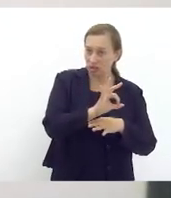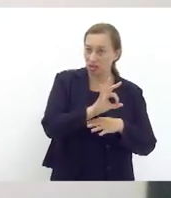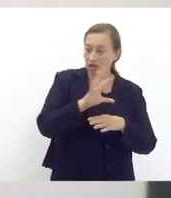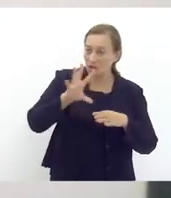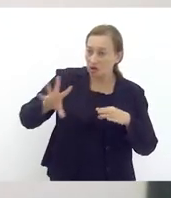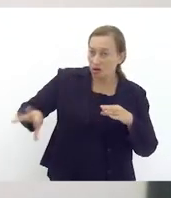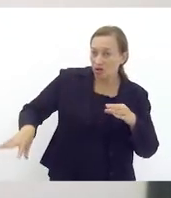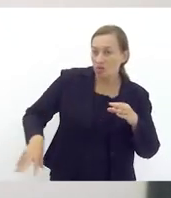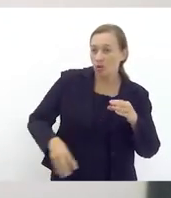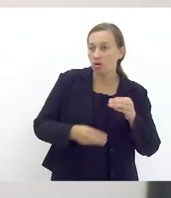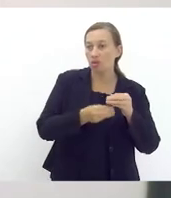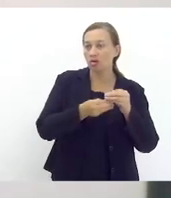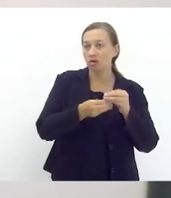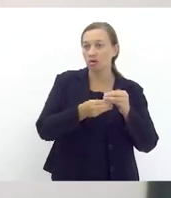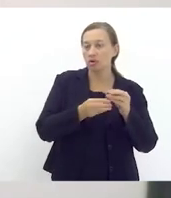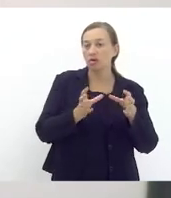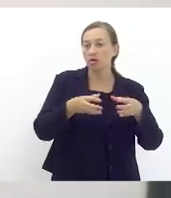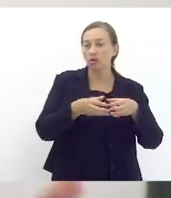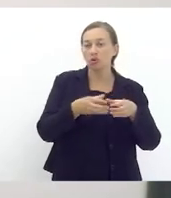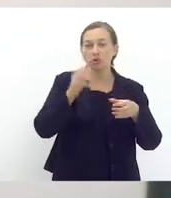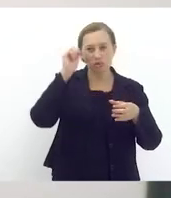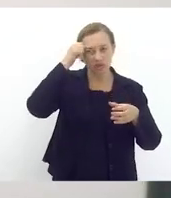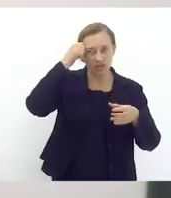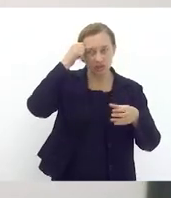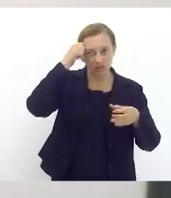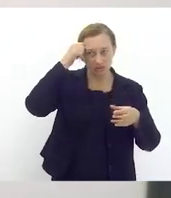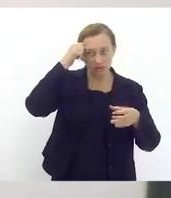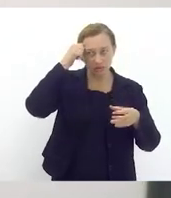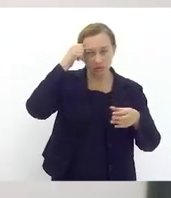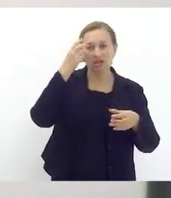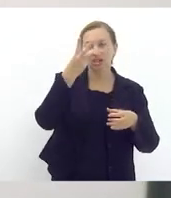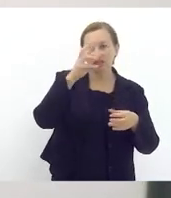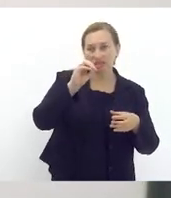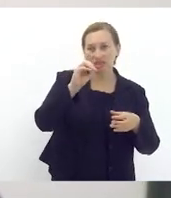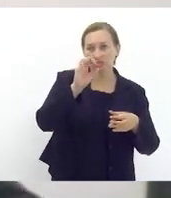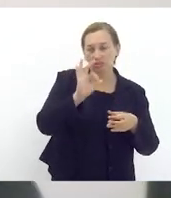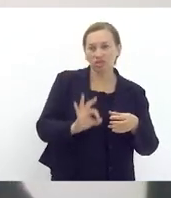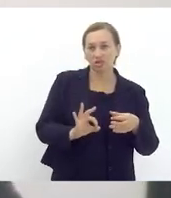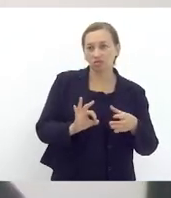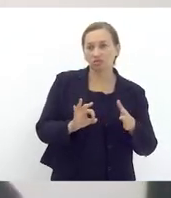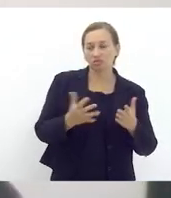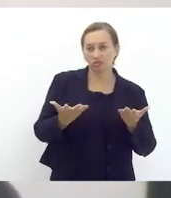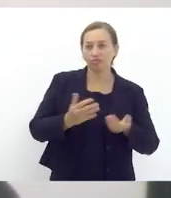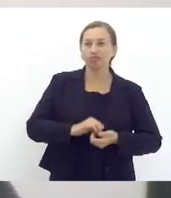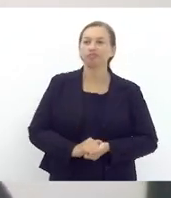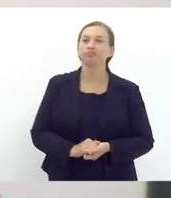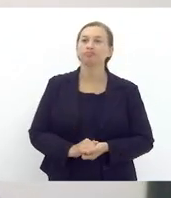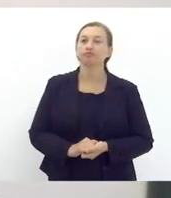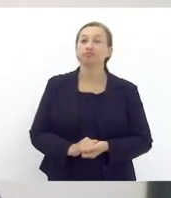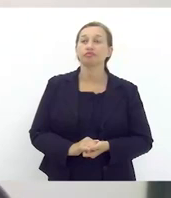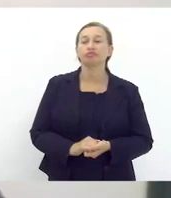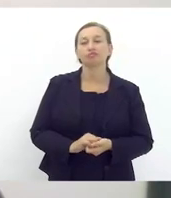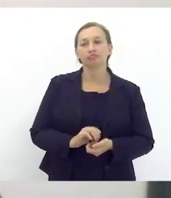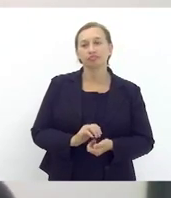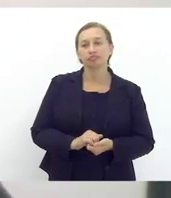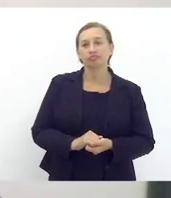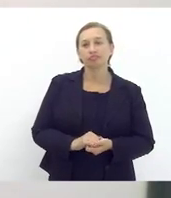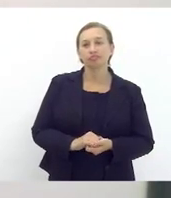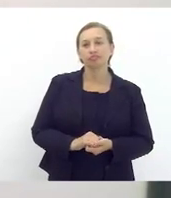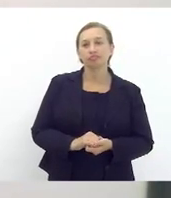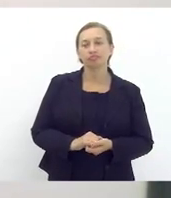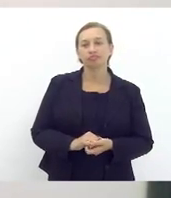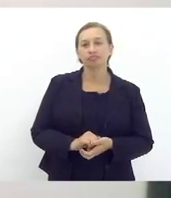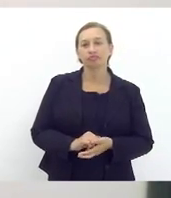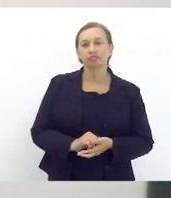para comunidade negra que passa a ser portanto 30 no mínimo